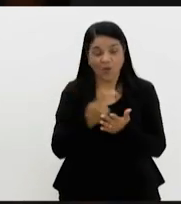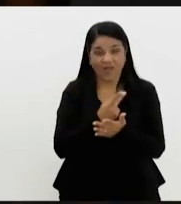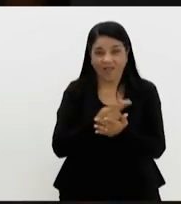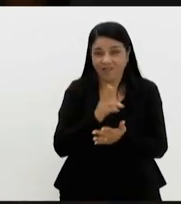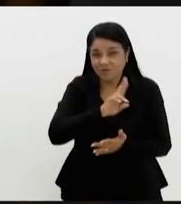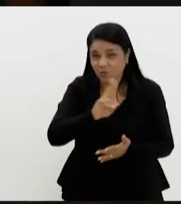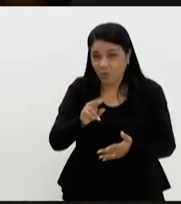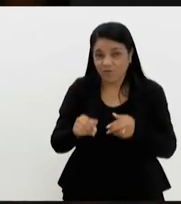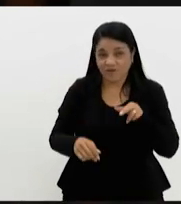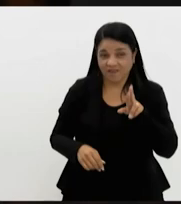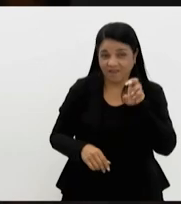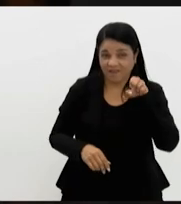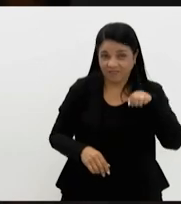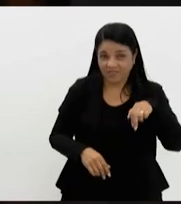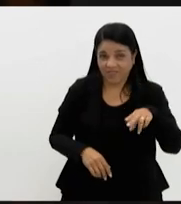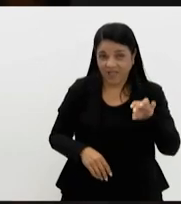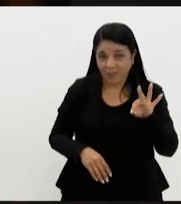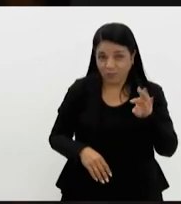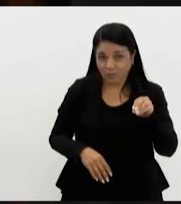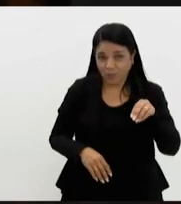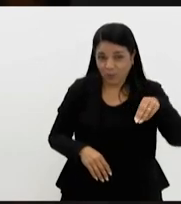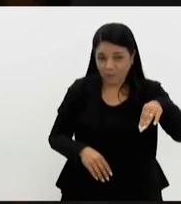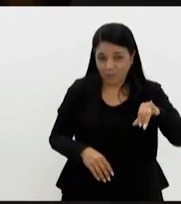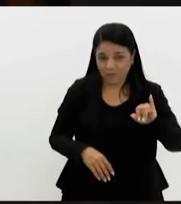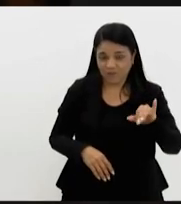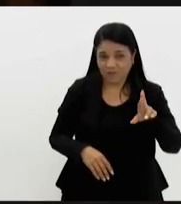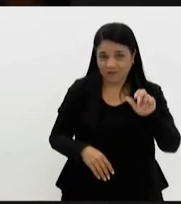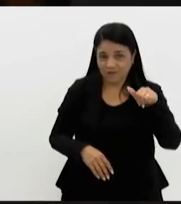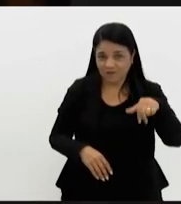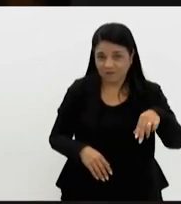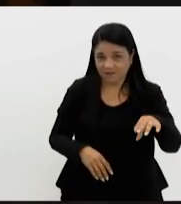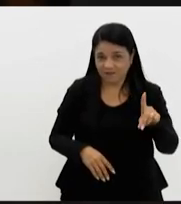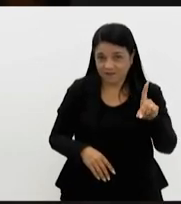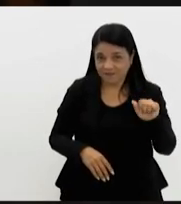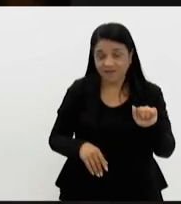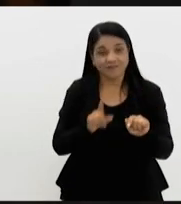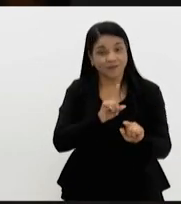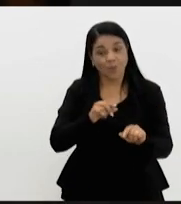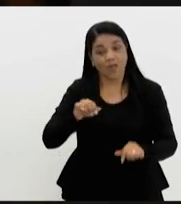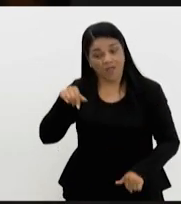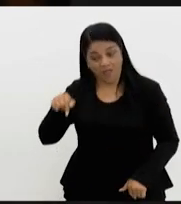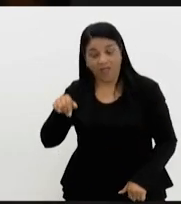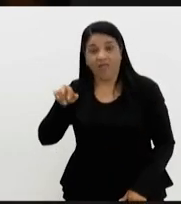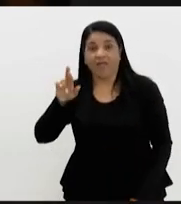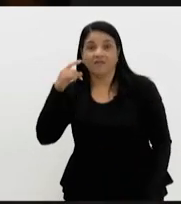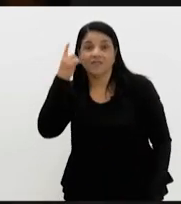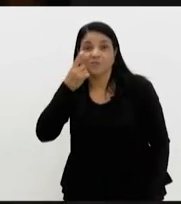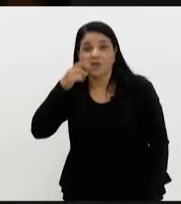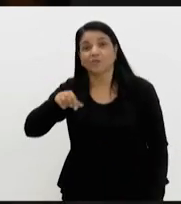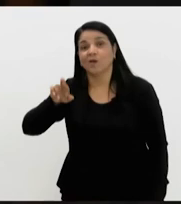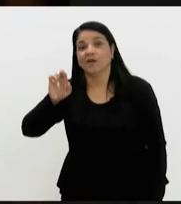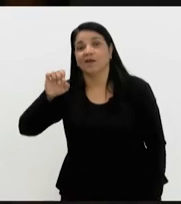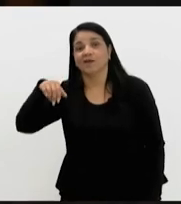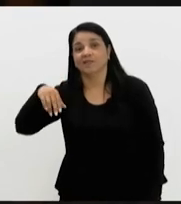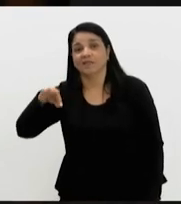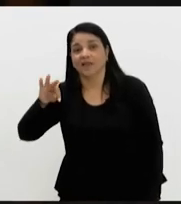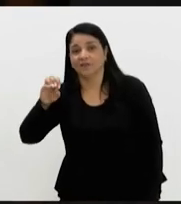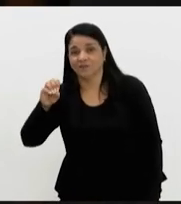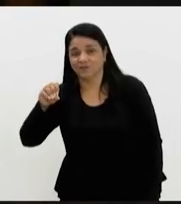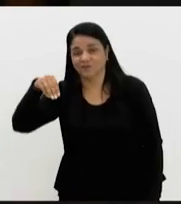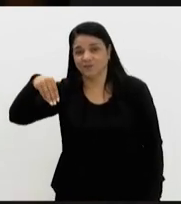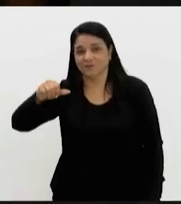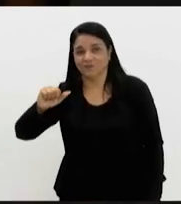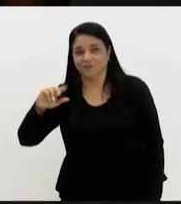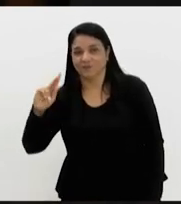está oferecendo esse mimo para as deputadas é o deputado Renato Machado. Já deixo aqui meu muito obrigado,